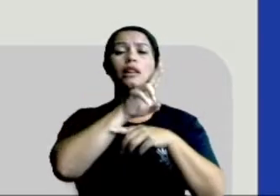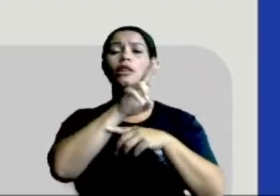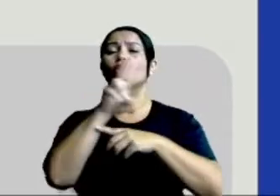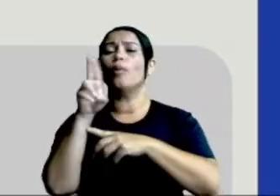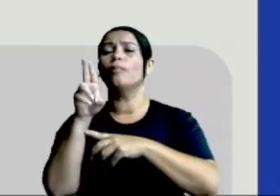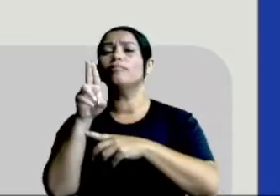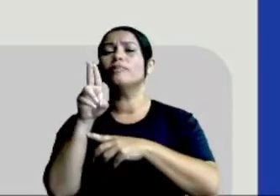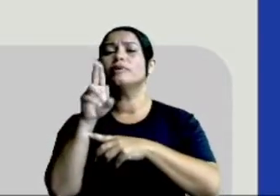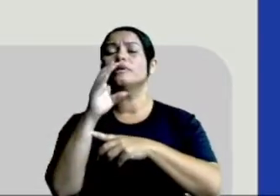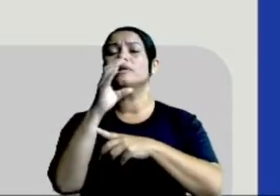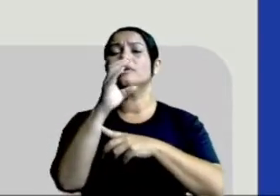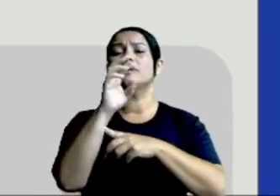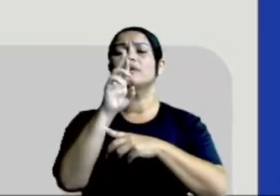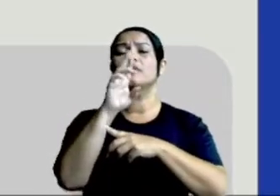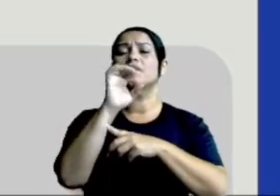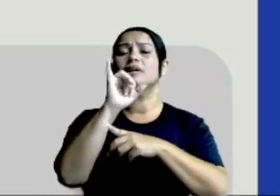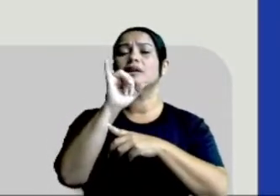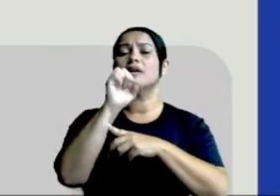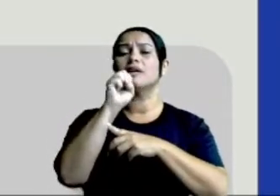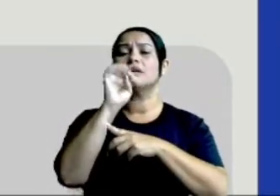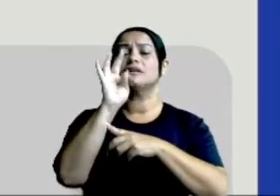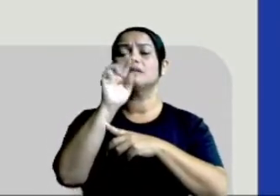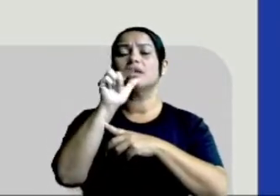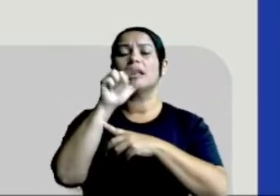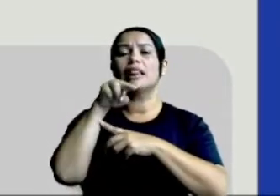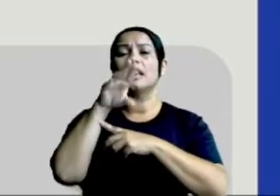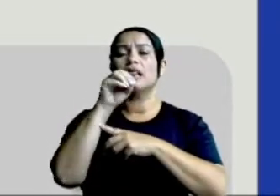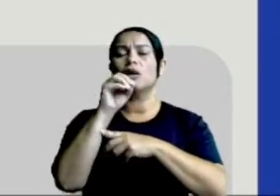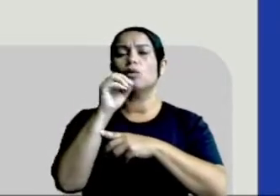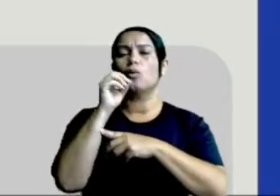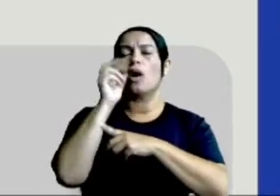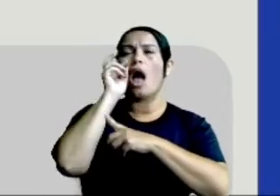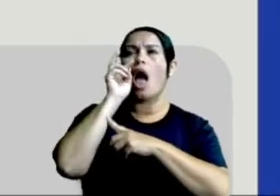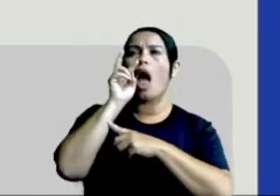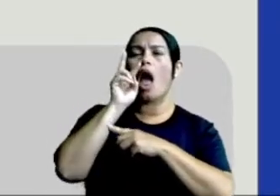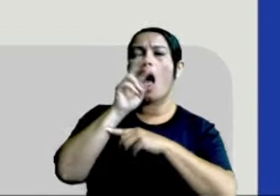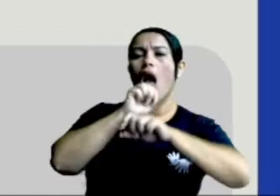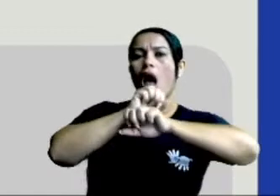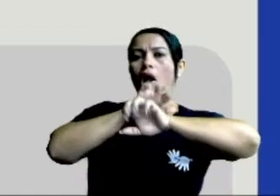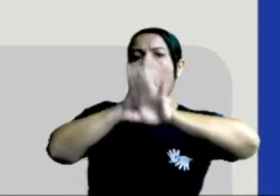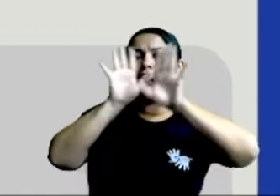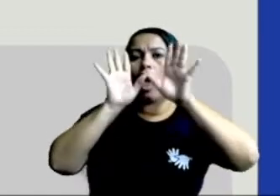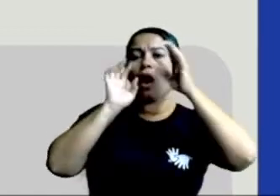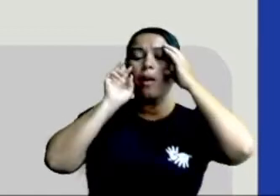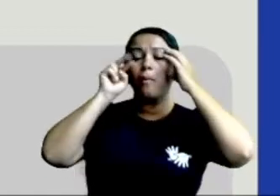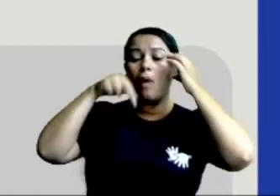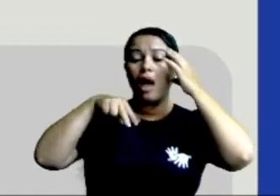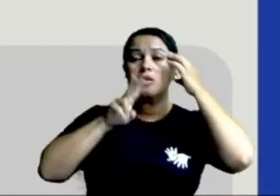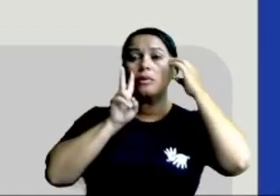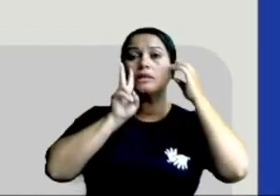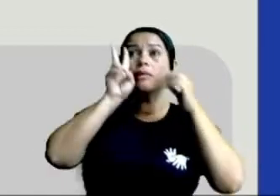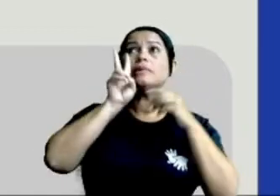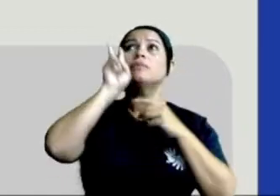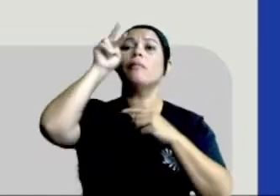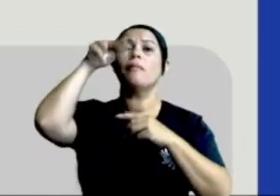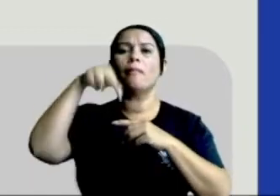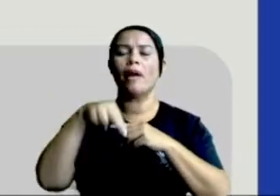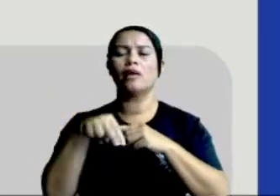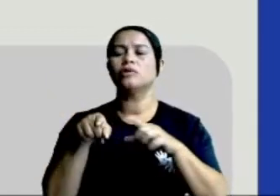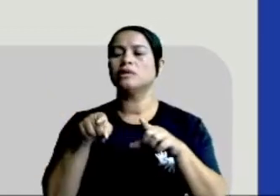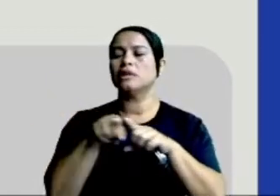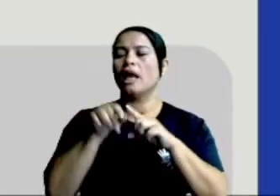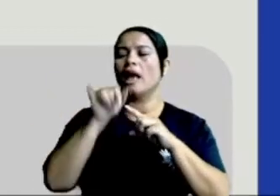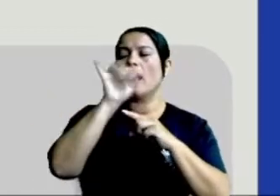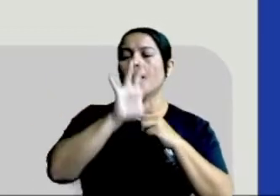chamada de cristalino, em que a luz é invertida, o que está em cima vai para baixo, o que está embaixo vai para cima. Então essa